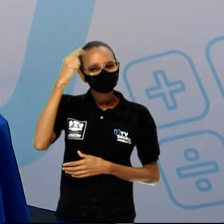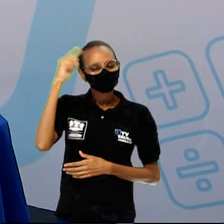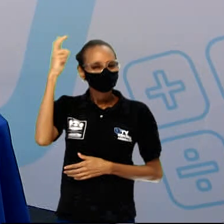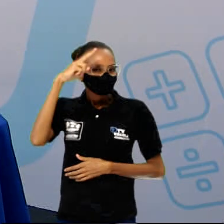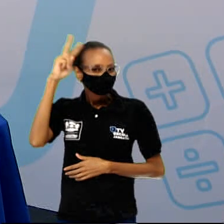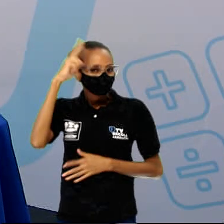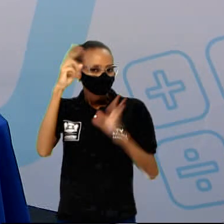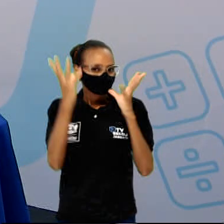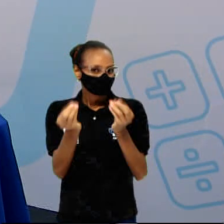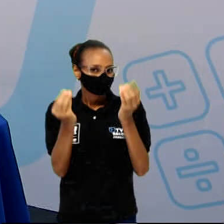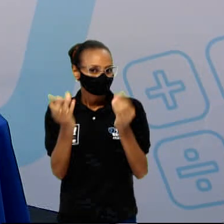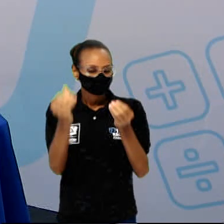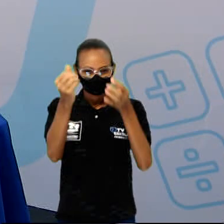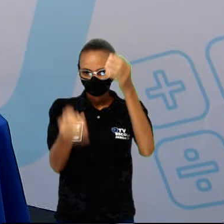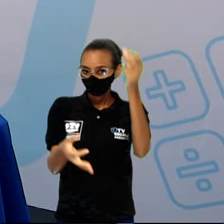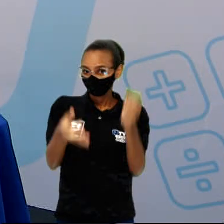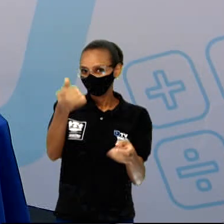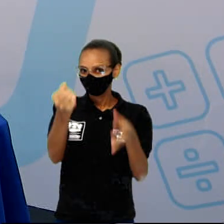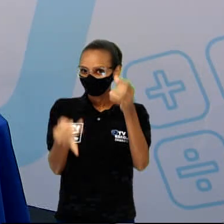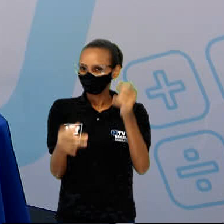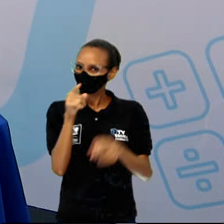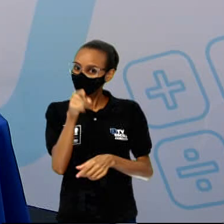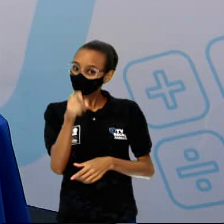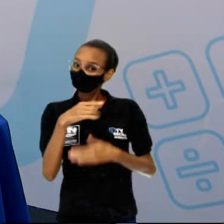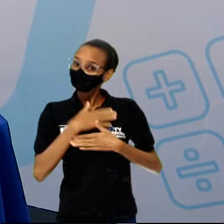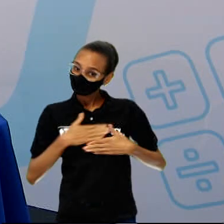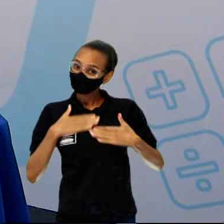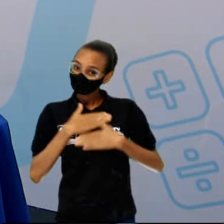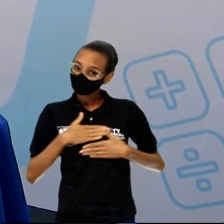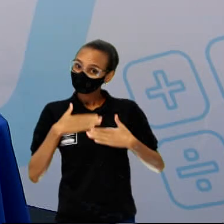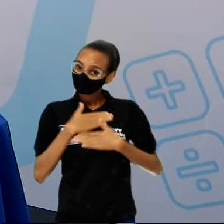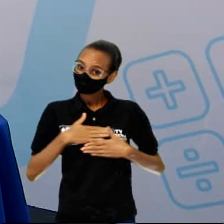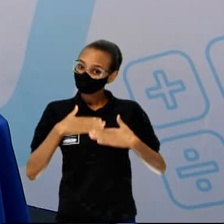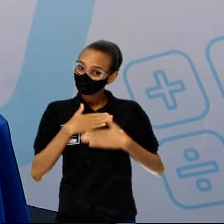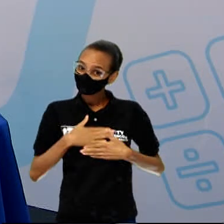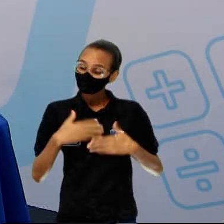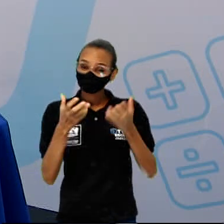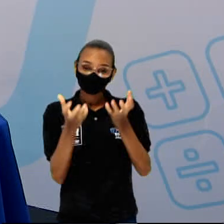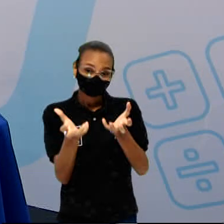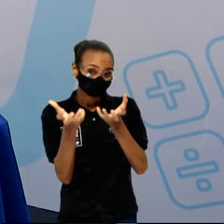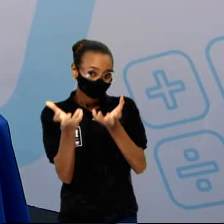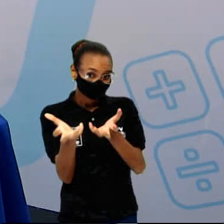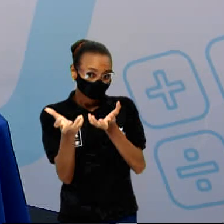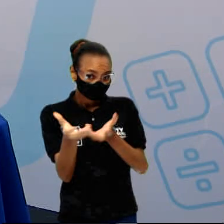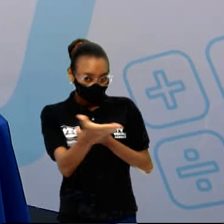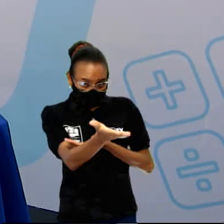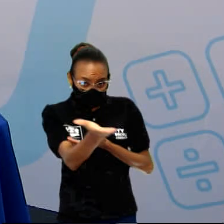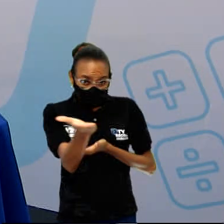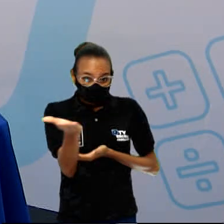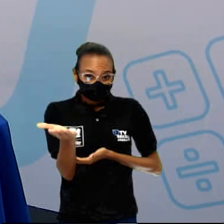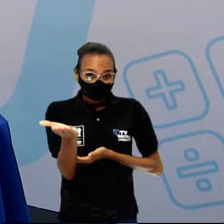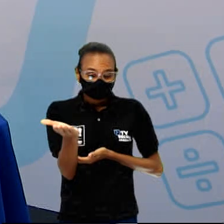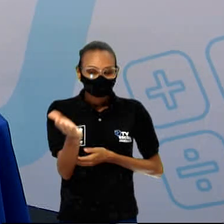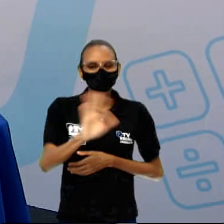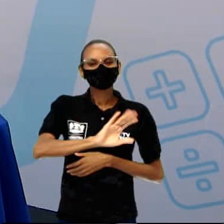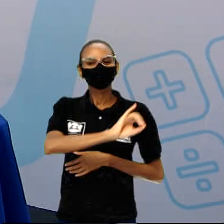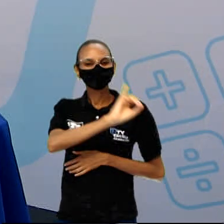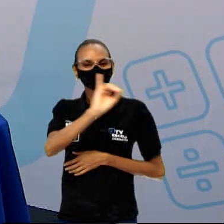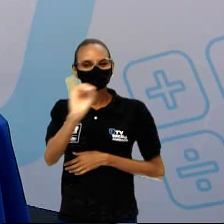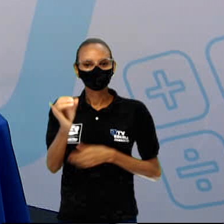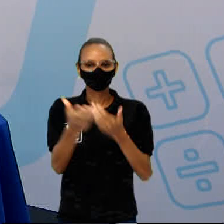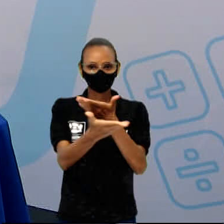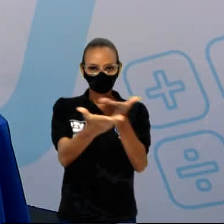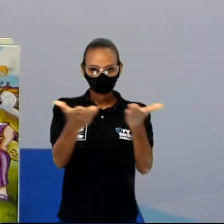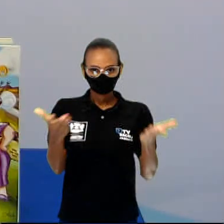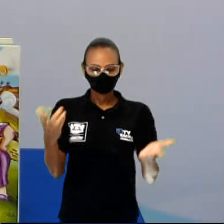de histórias que eu vou contar, sei que vais gostar. Quem quer? Oi, minha gente,